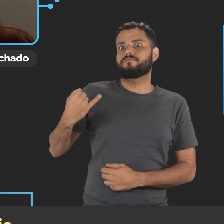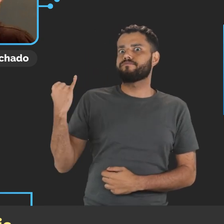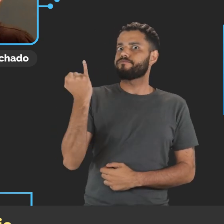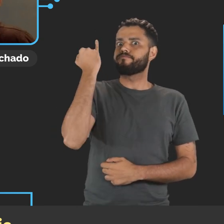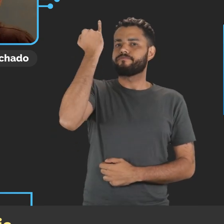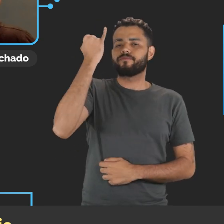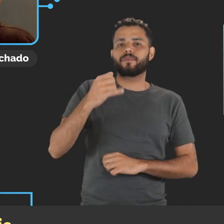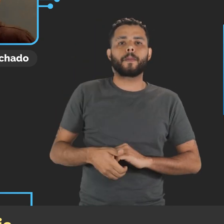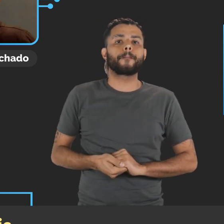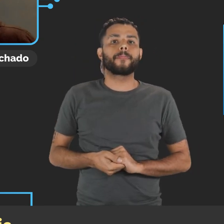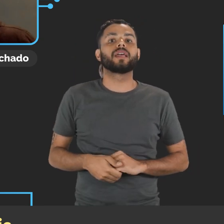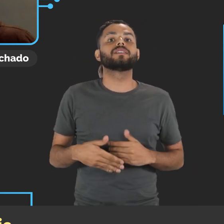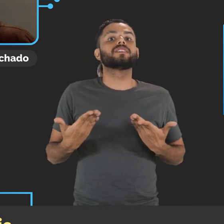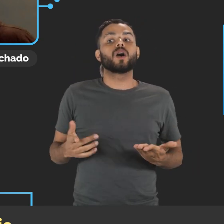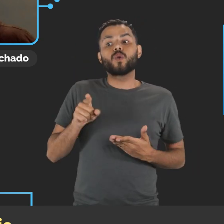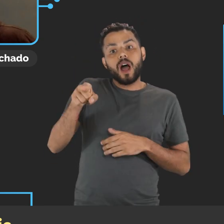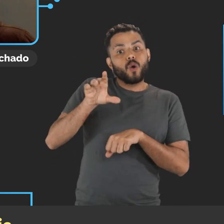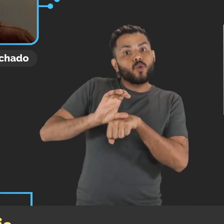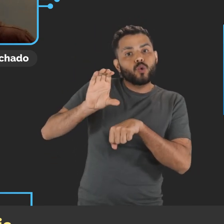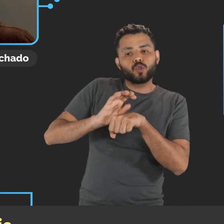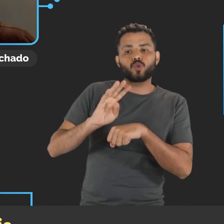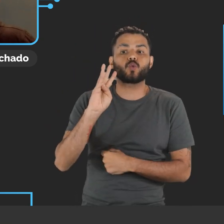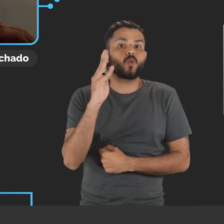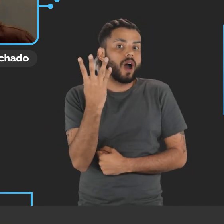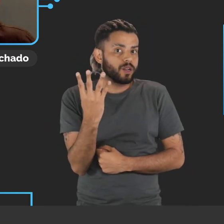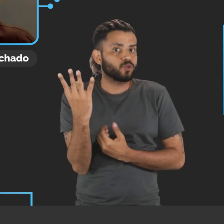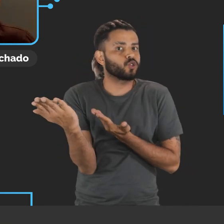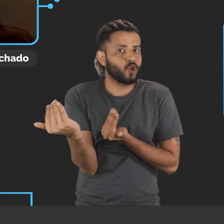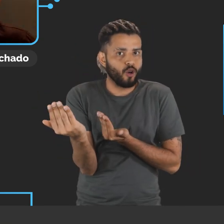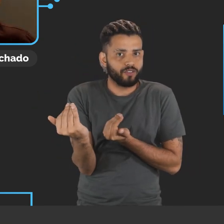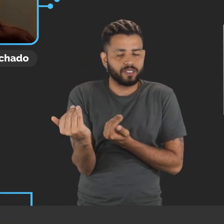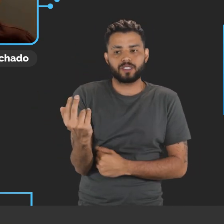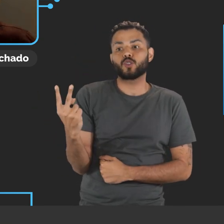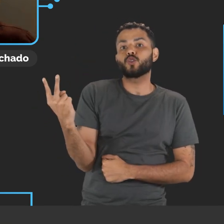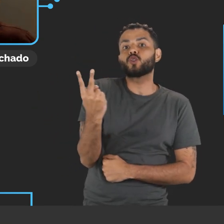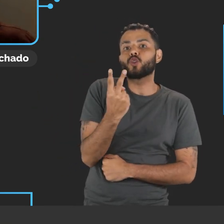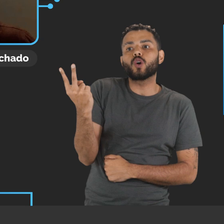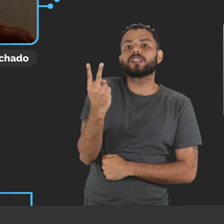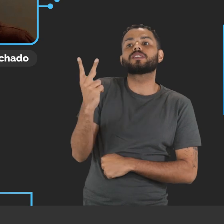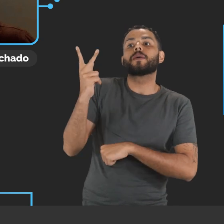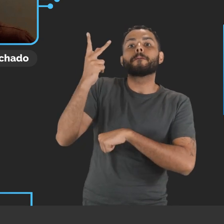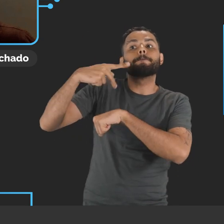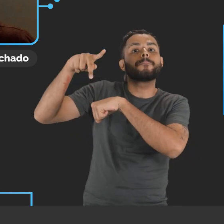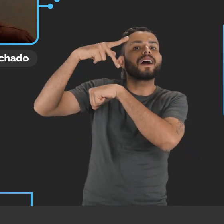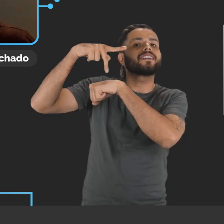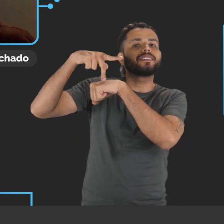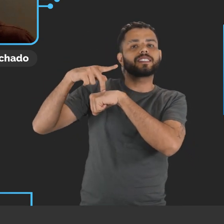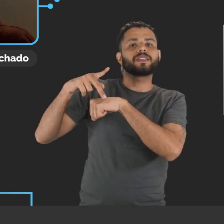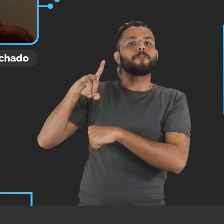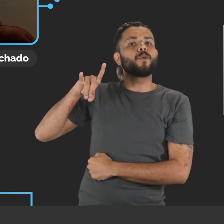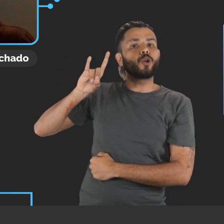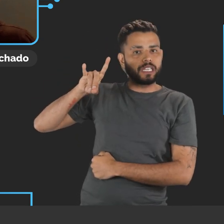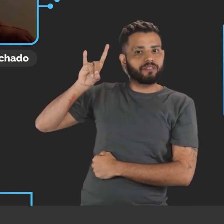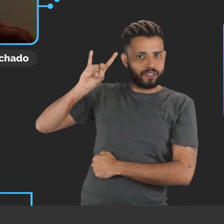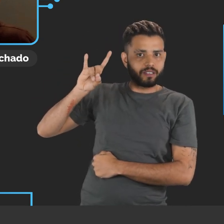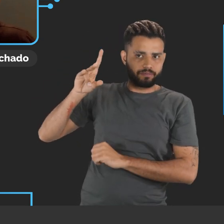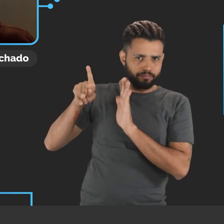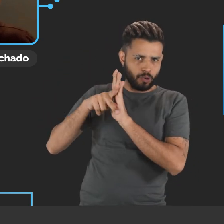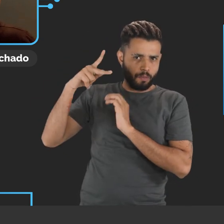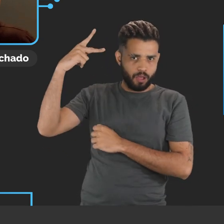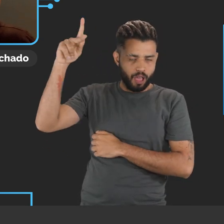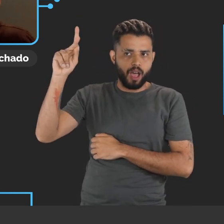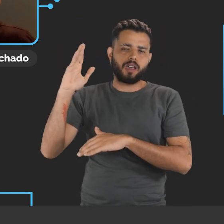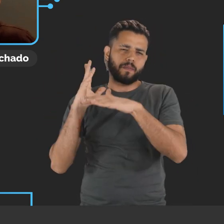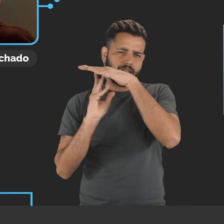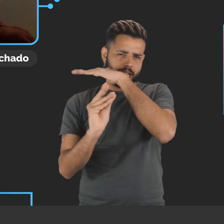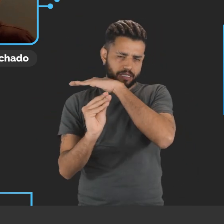Vida Vale Mais, e trabalhamos com 4 jovens, 2 deles são imigrantes bolivianos,